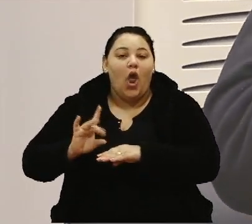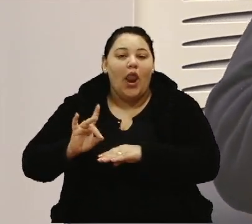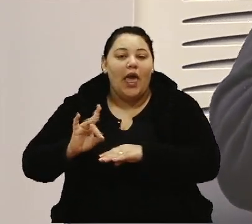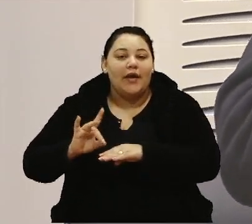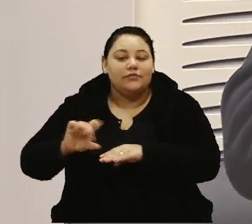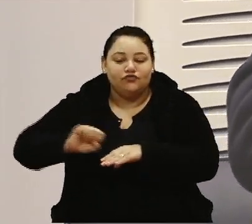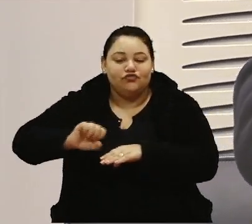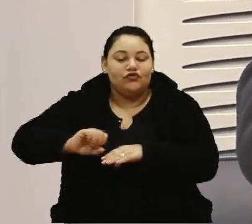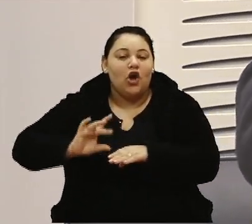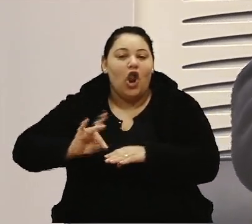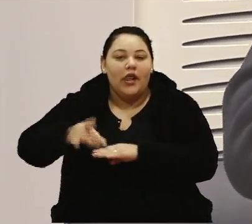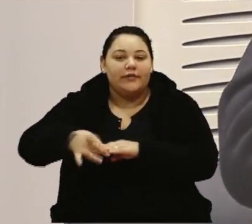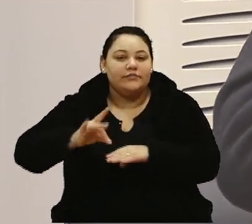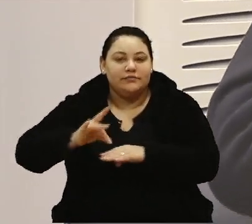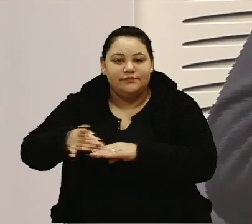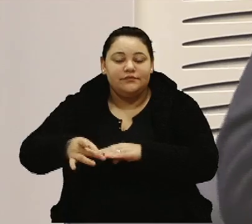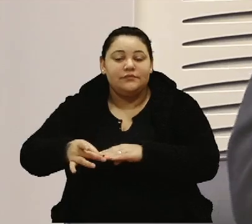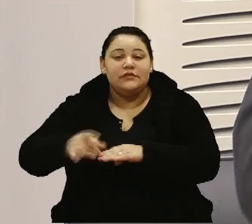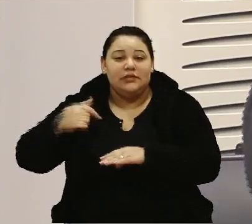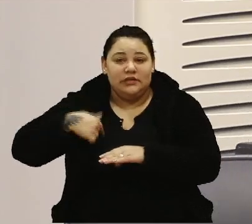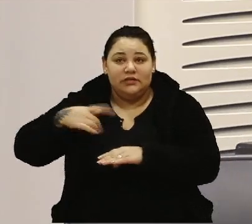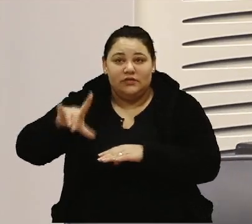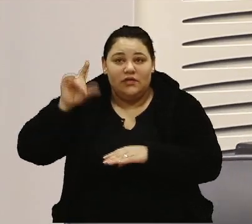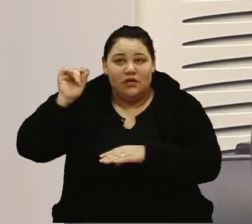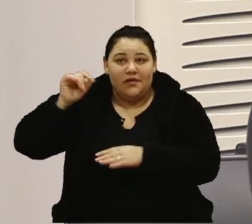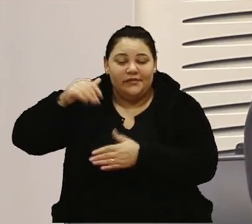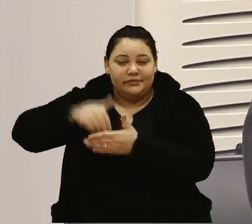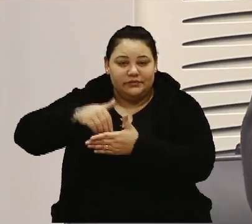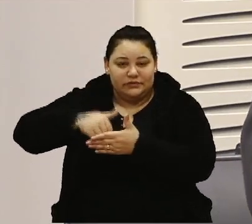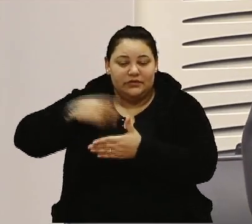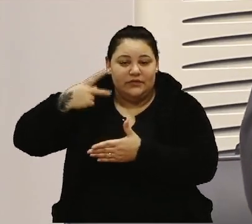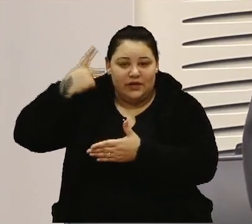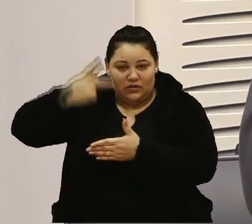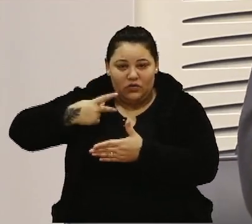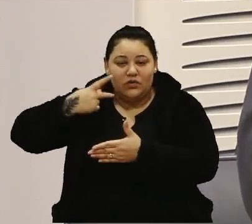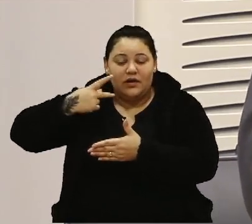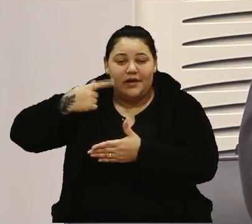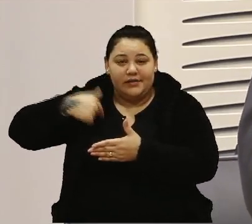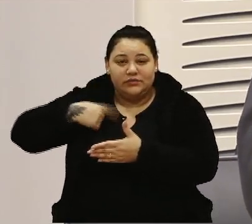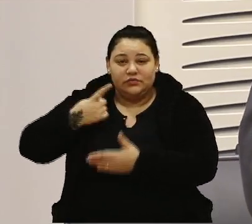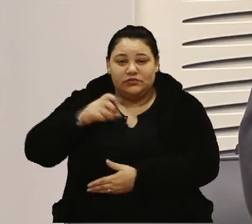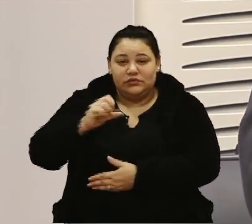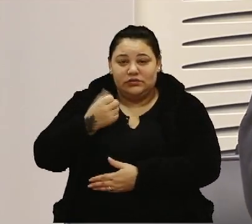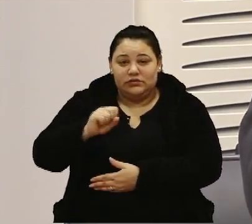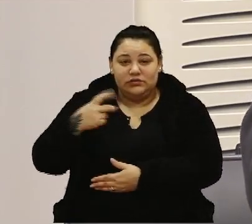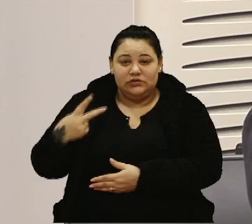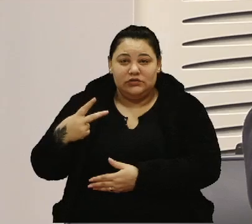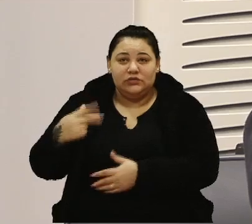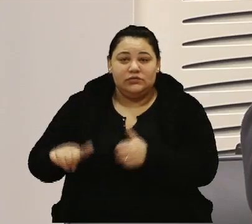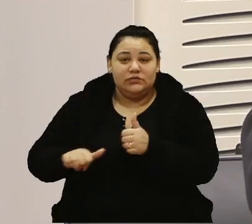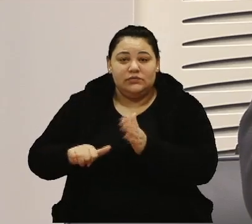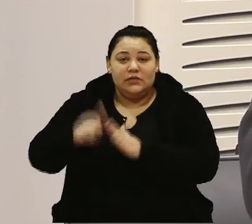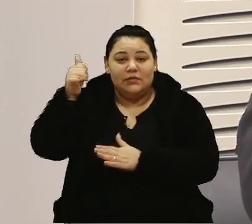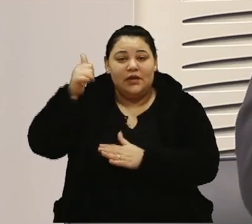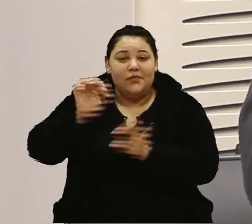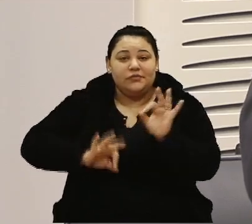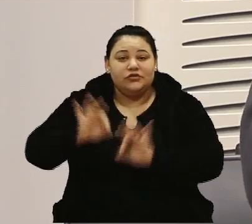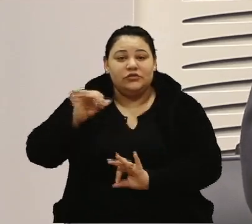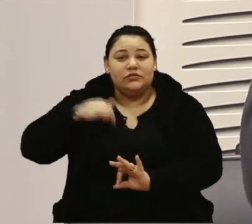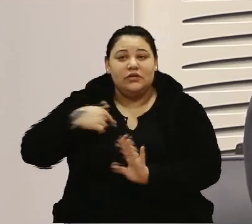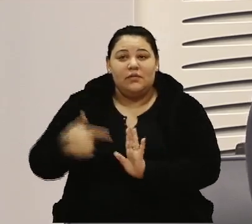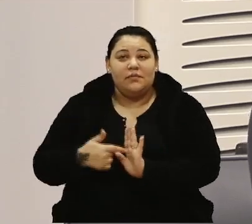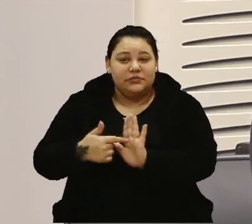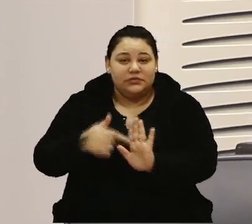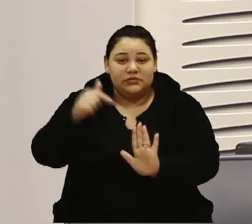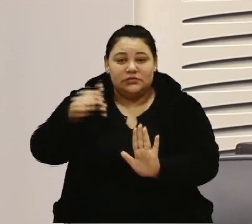Tanto que quando eu me elegi vereador, lá em 1982, o primeiro projeto que apresentei nessa casa